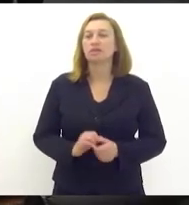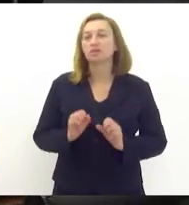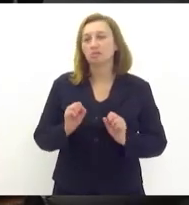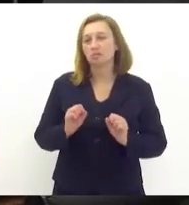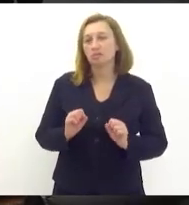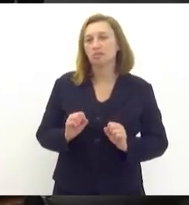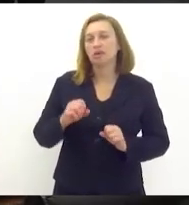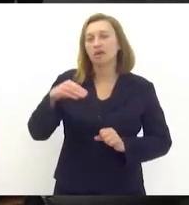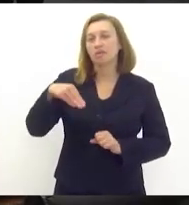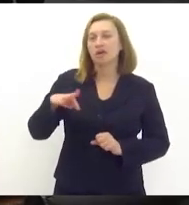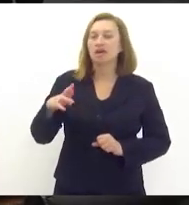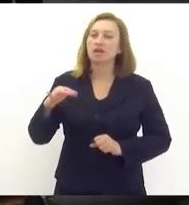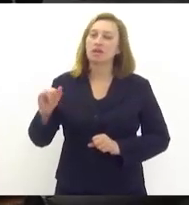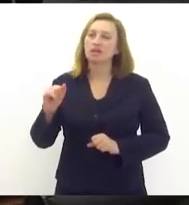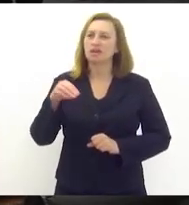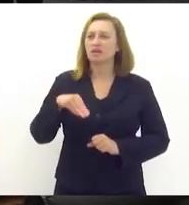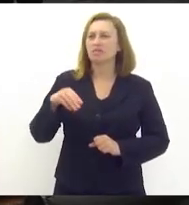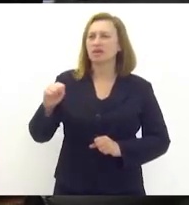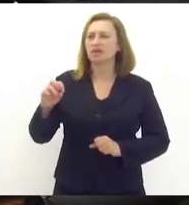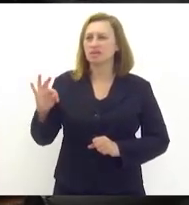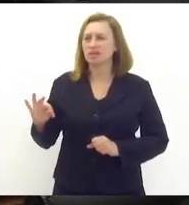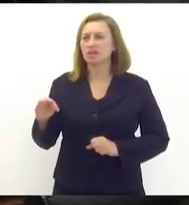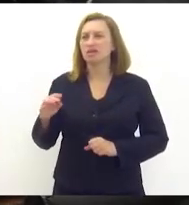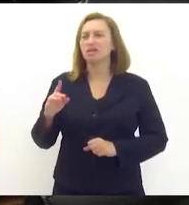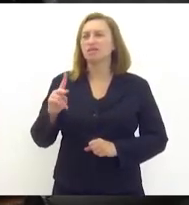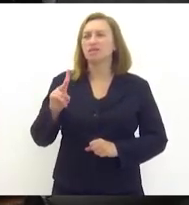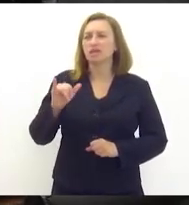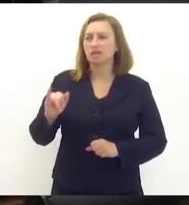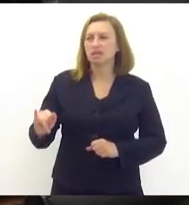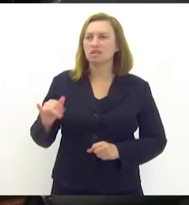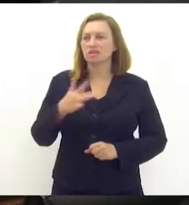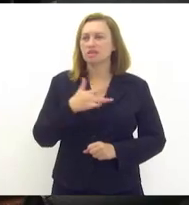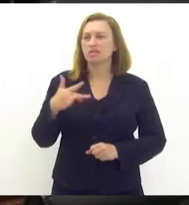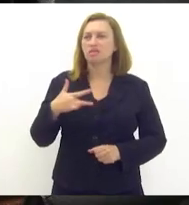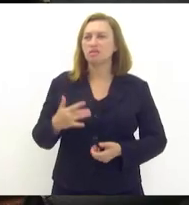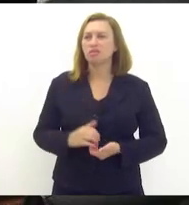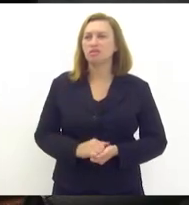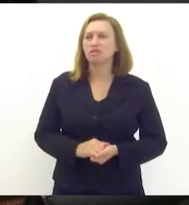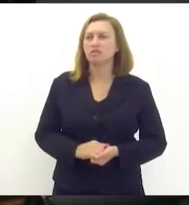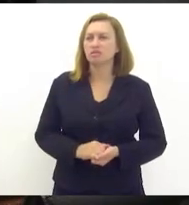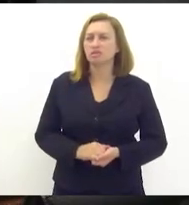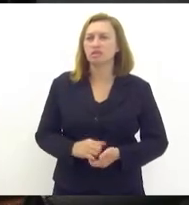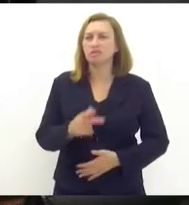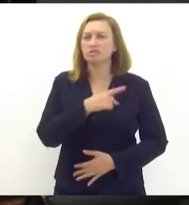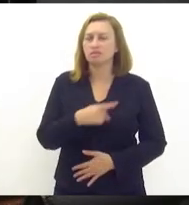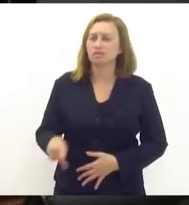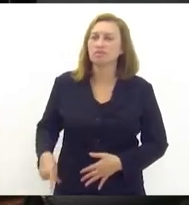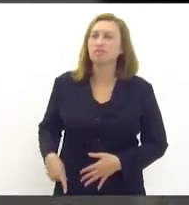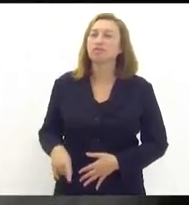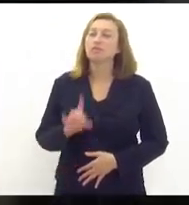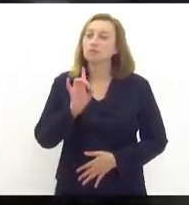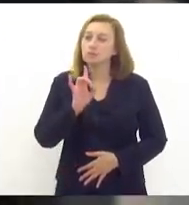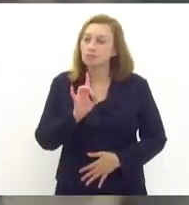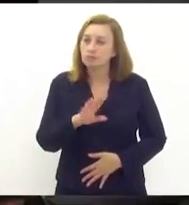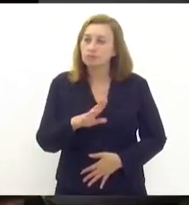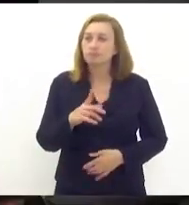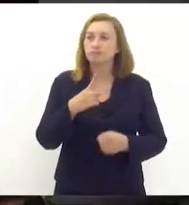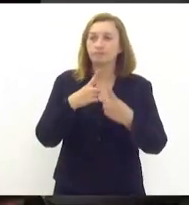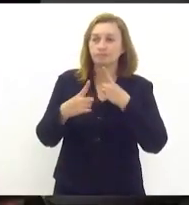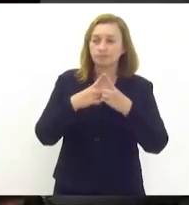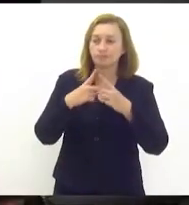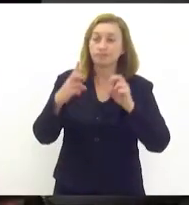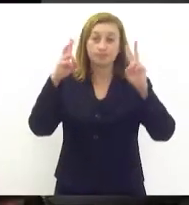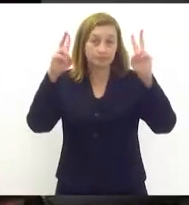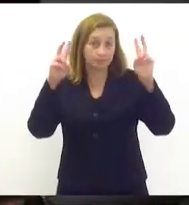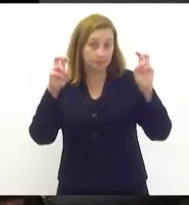MST Valdecir da Saúde Presidente só para discutir a